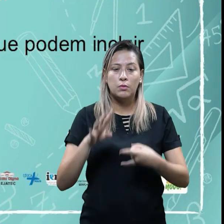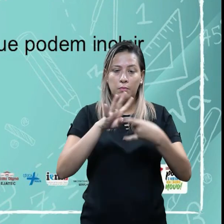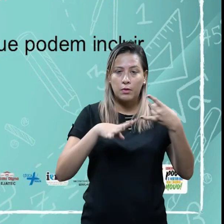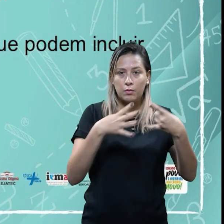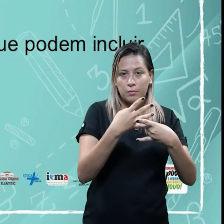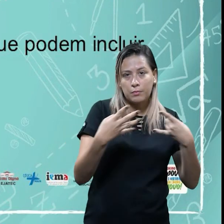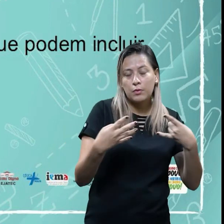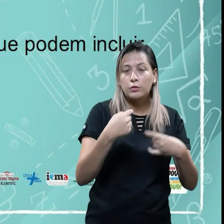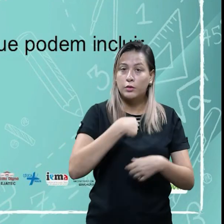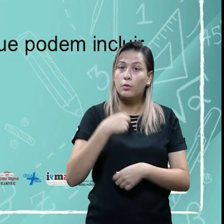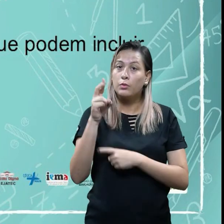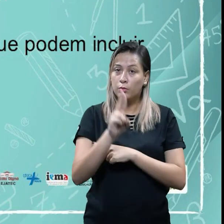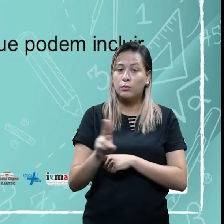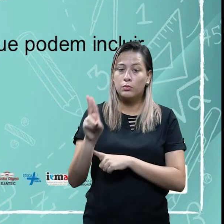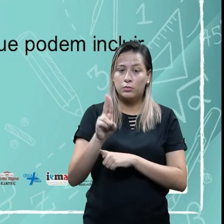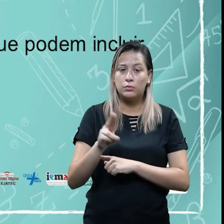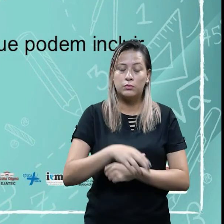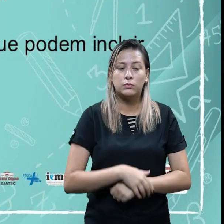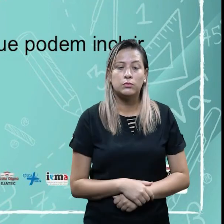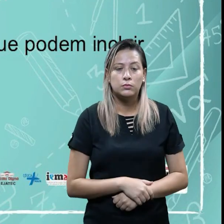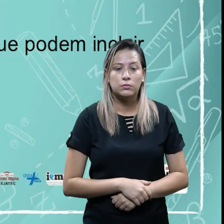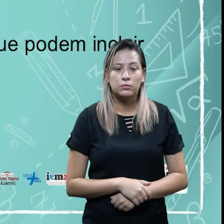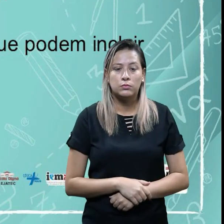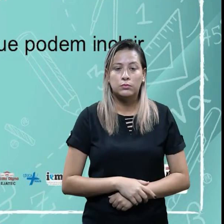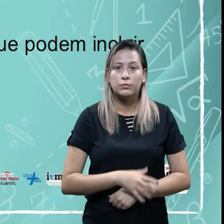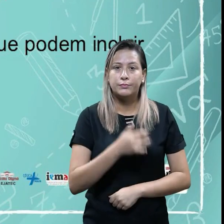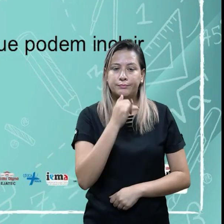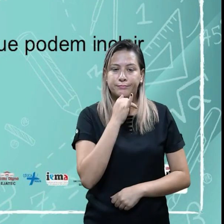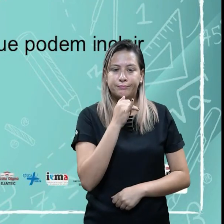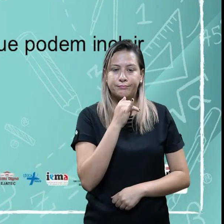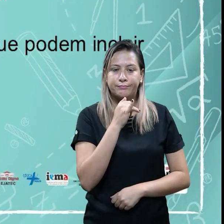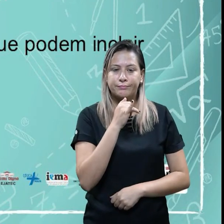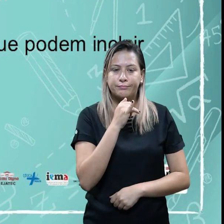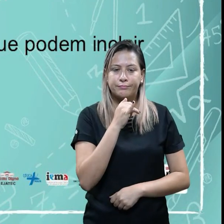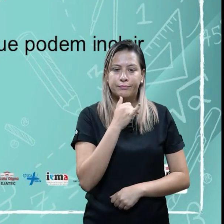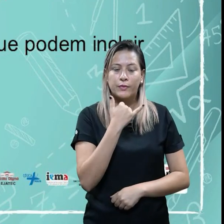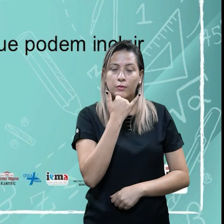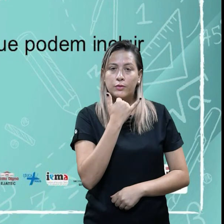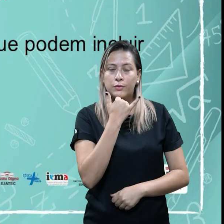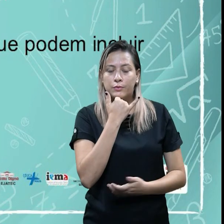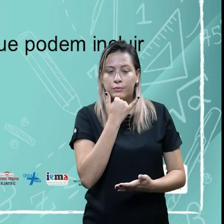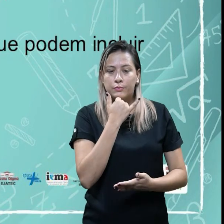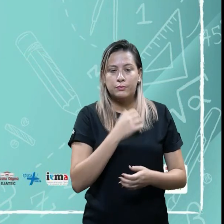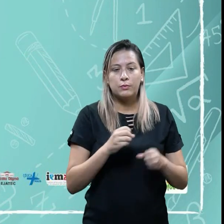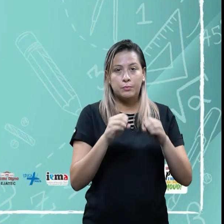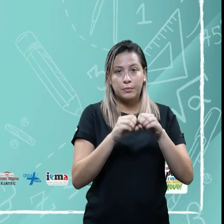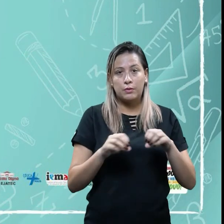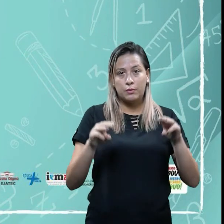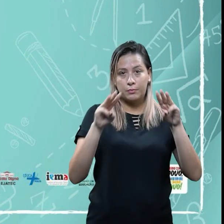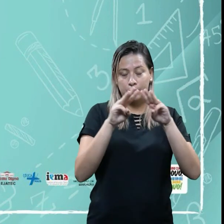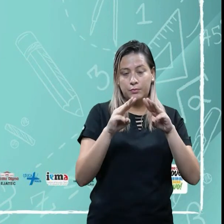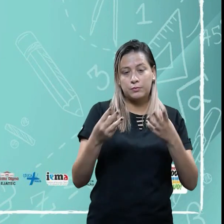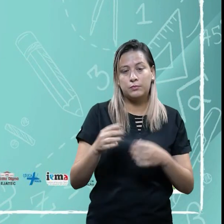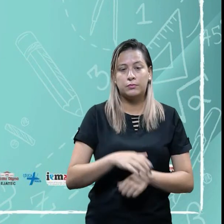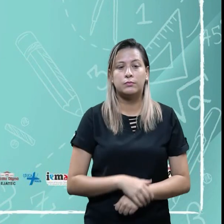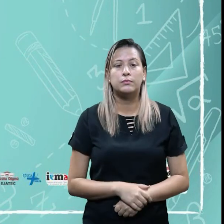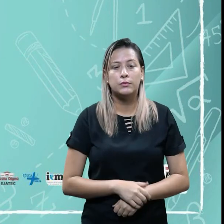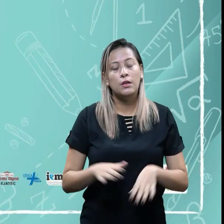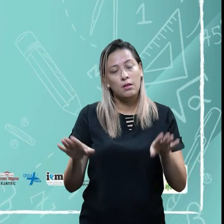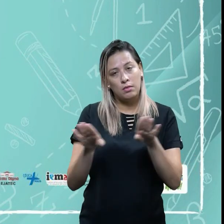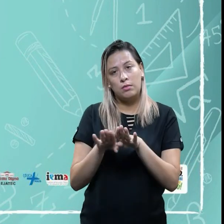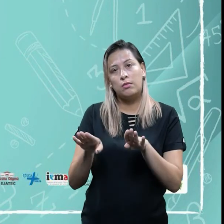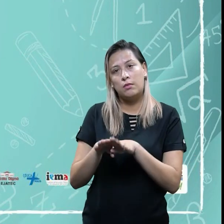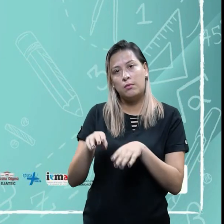é o que eu estou utilizando para produzir esta videoaula, tá? E o Impress. Temos também o editor de